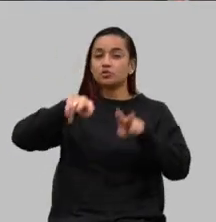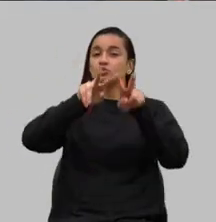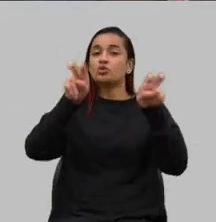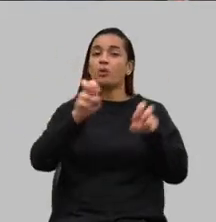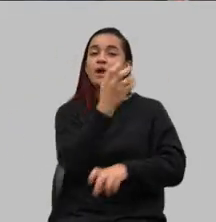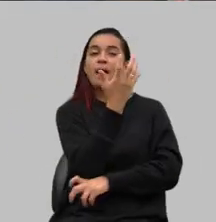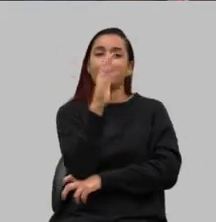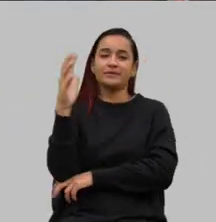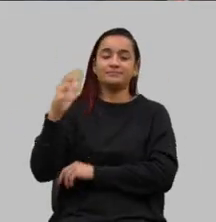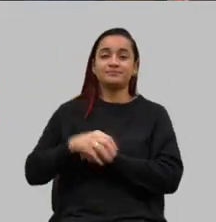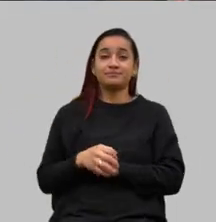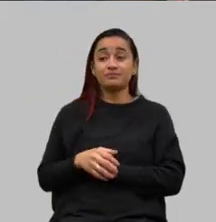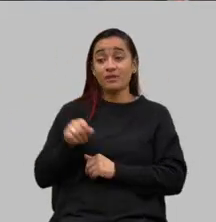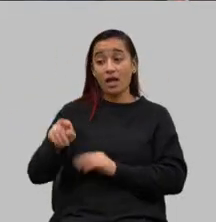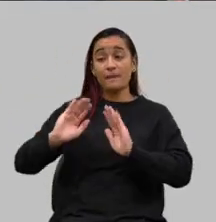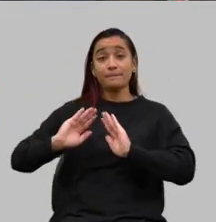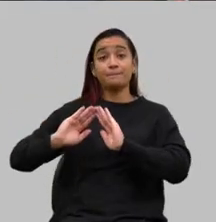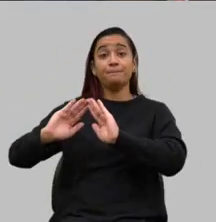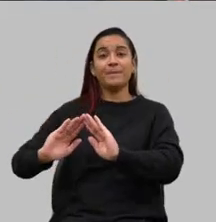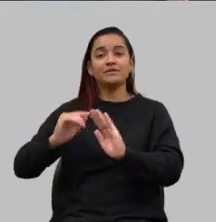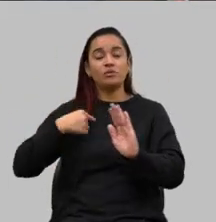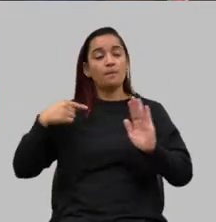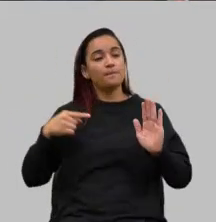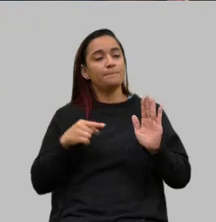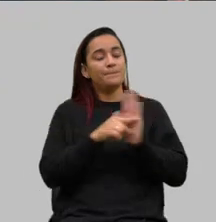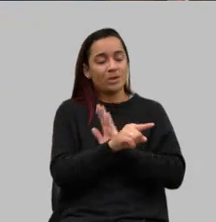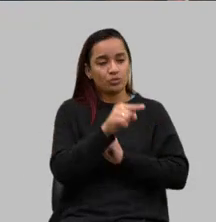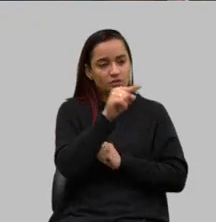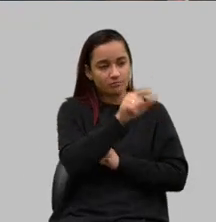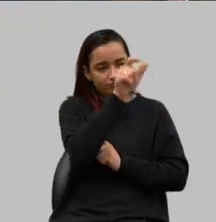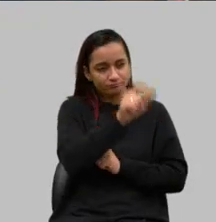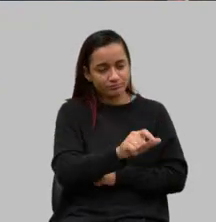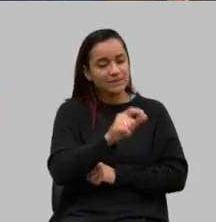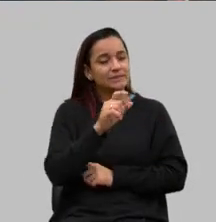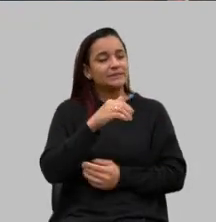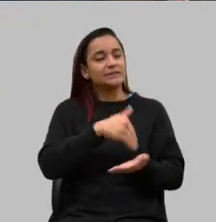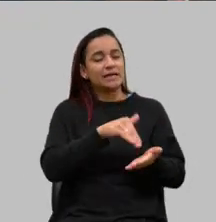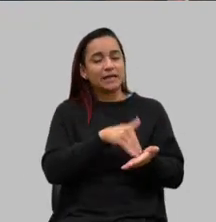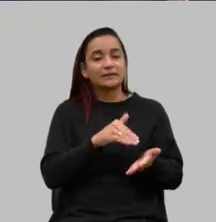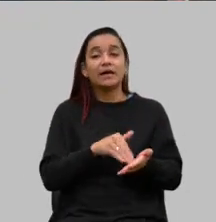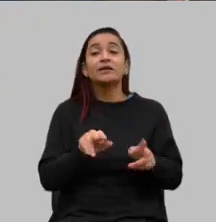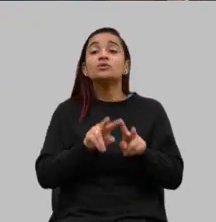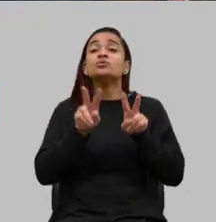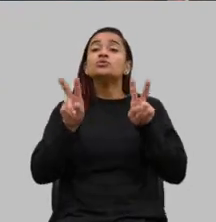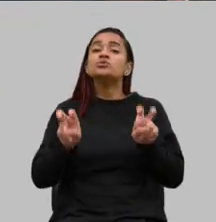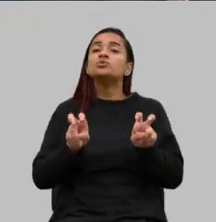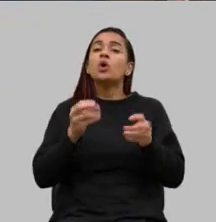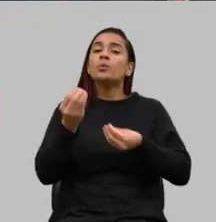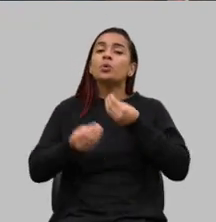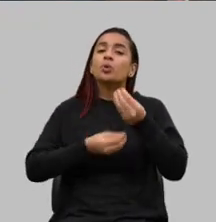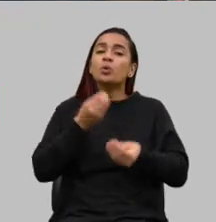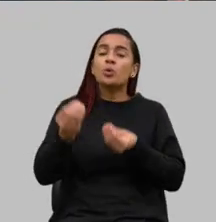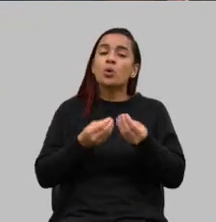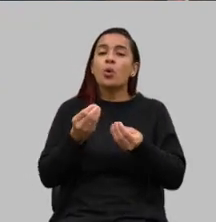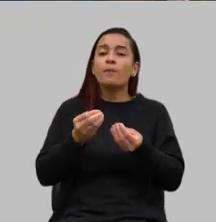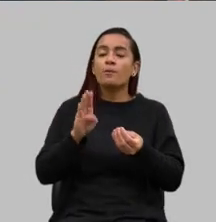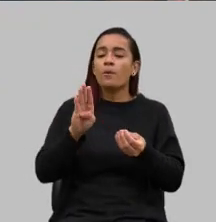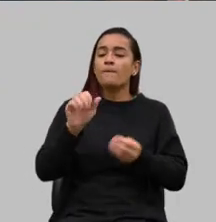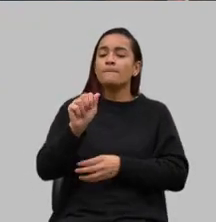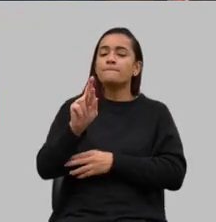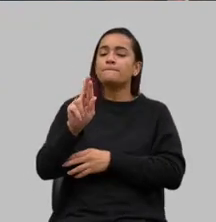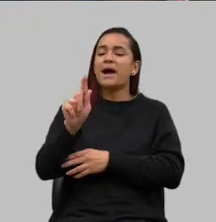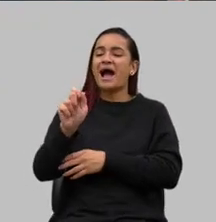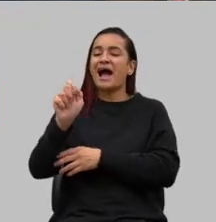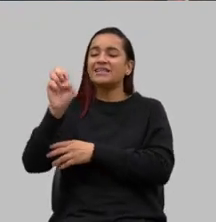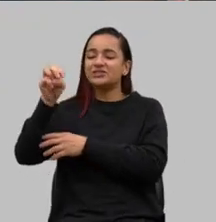pediu para perguntar senhora secretária sobre o dimensionamento de barragens de rejeito de mineração para